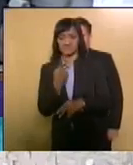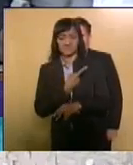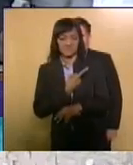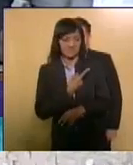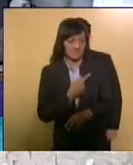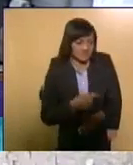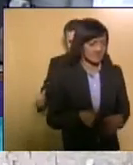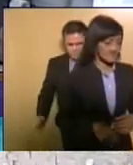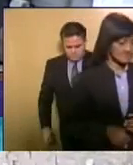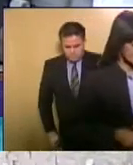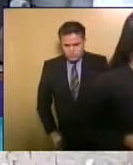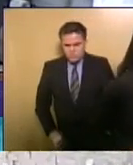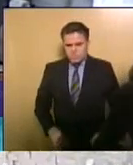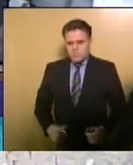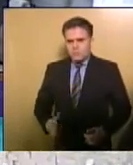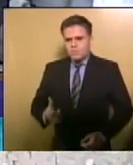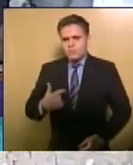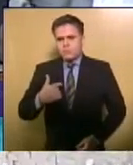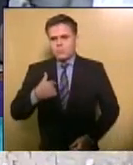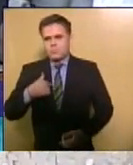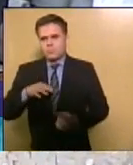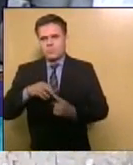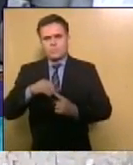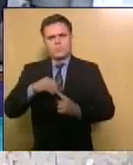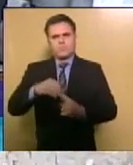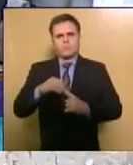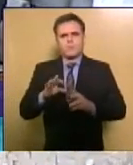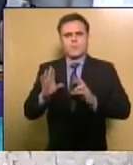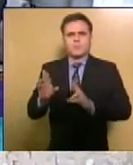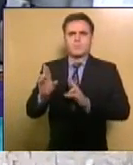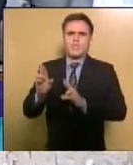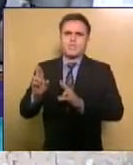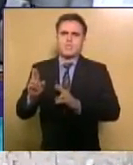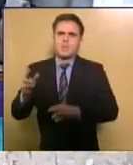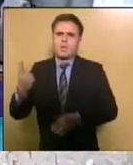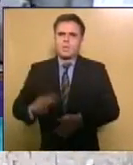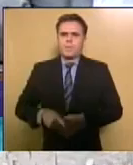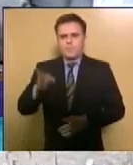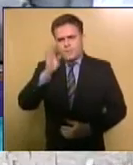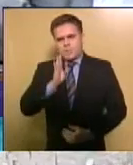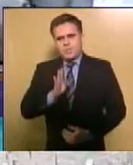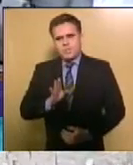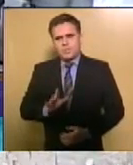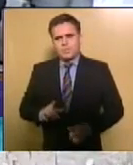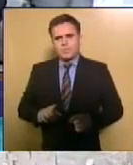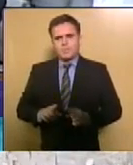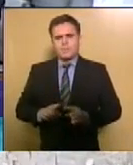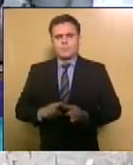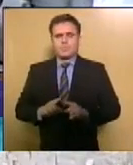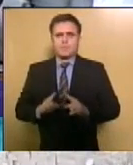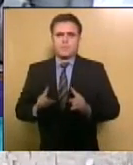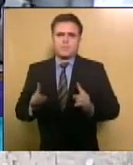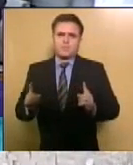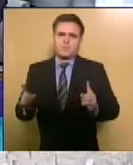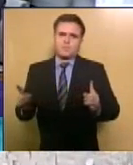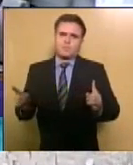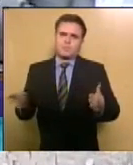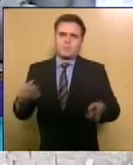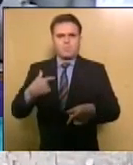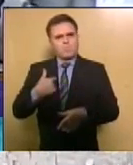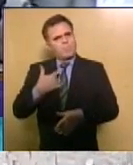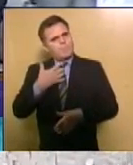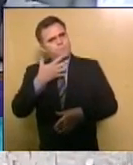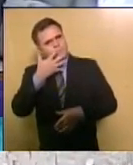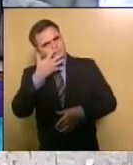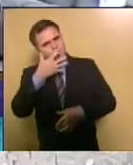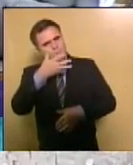disse eu tenho que ter esperança no meu país eu tenho que ter esperança agora eu estava ouvindo os senhores fazendo